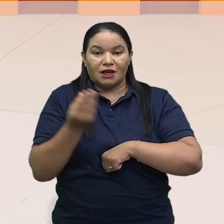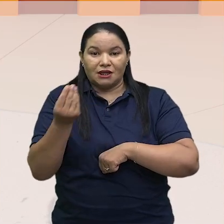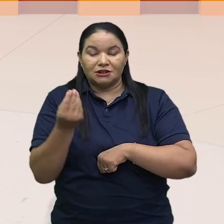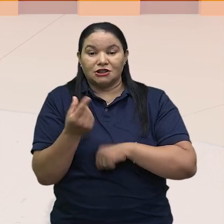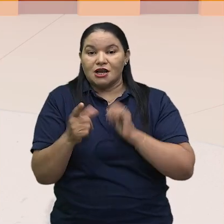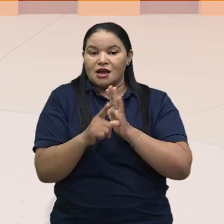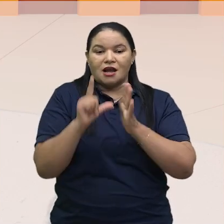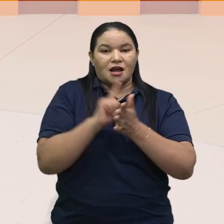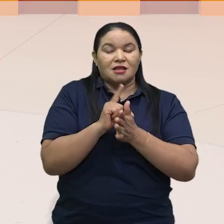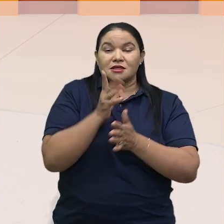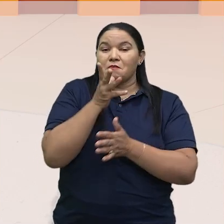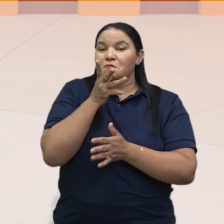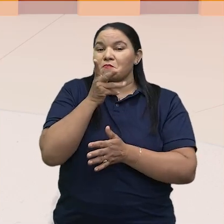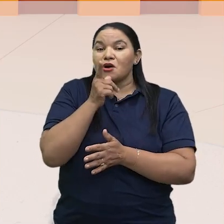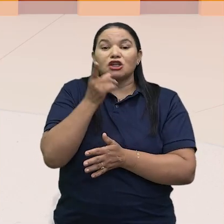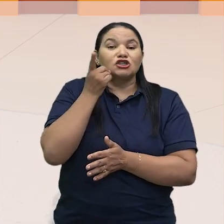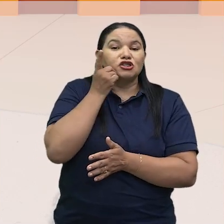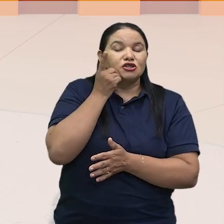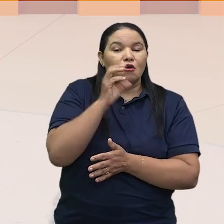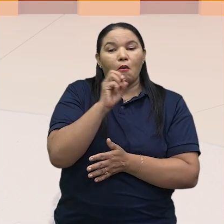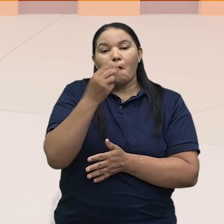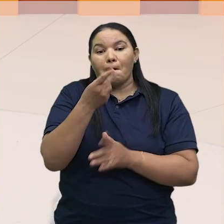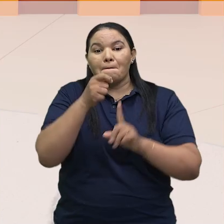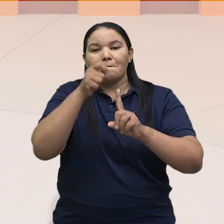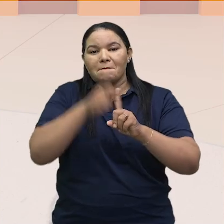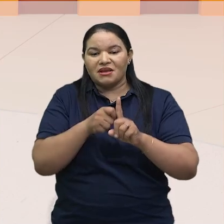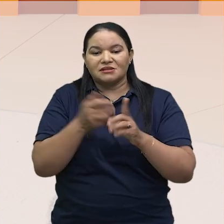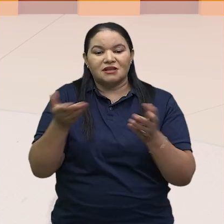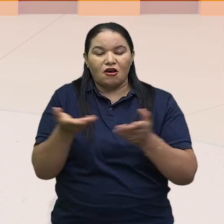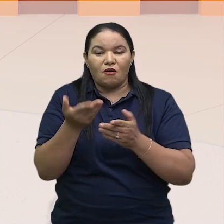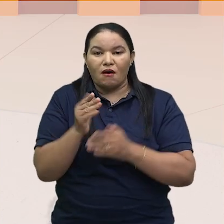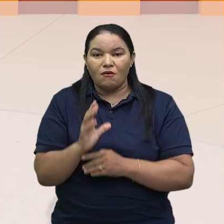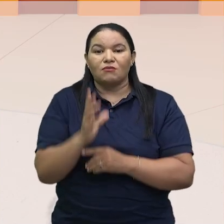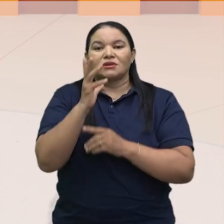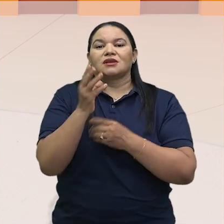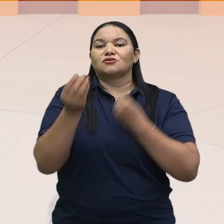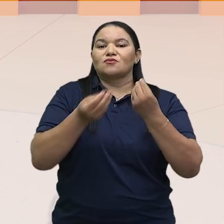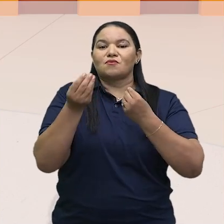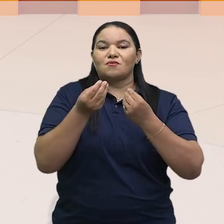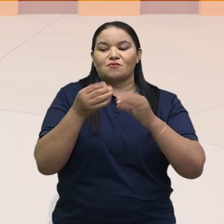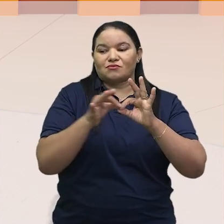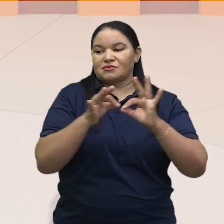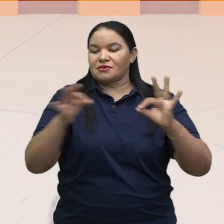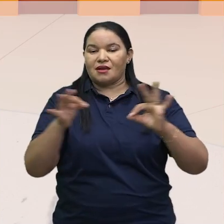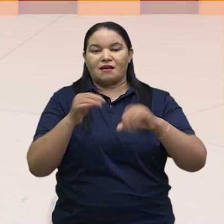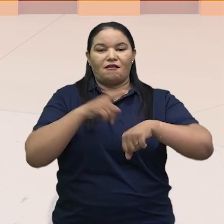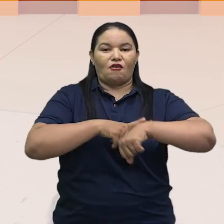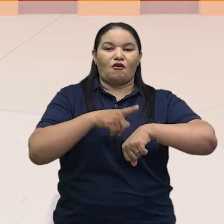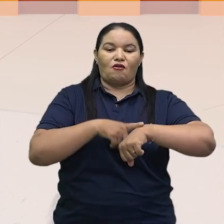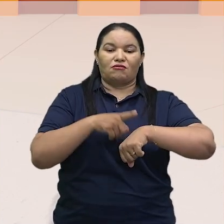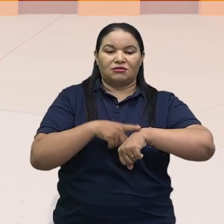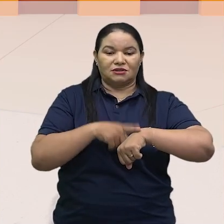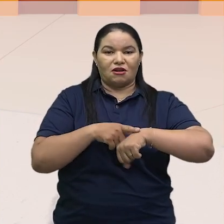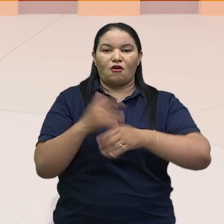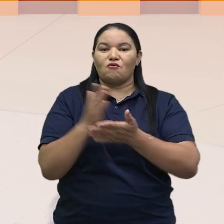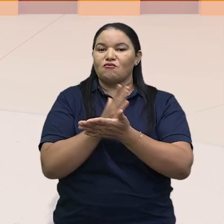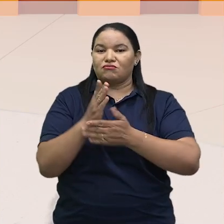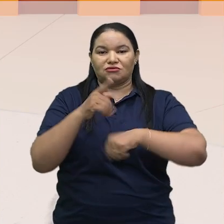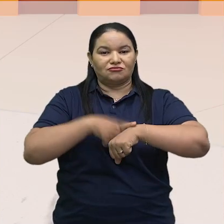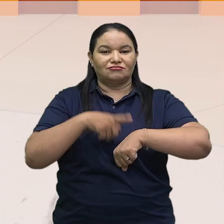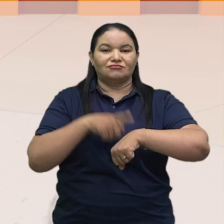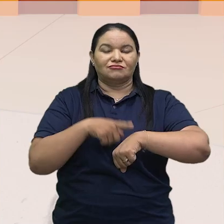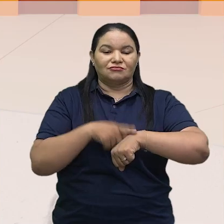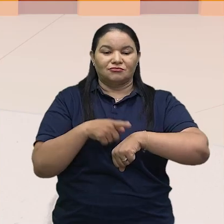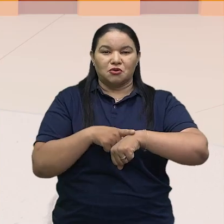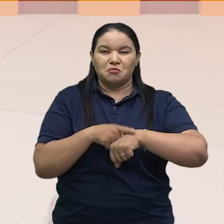demorava dias e até meses para acontecer, agora ela pode ocorrer no espaço de algumas